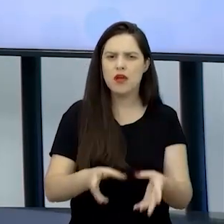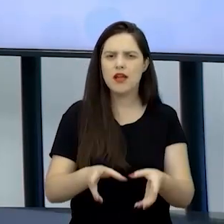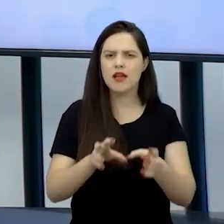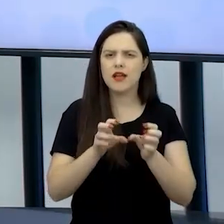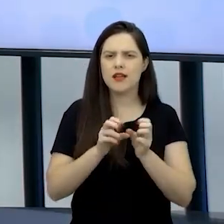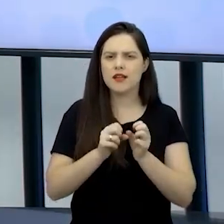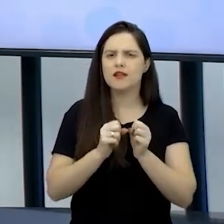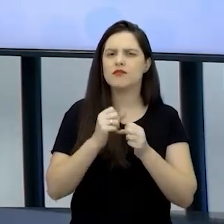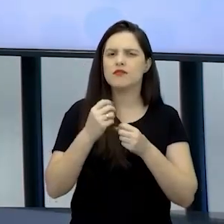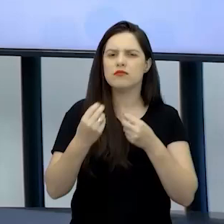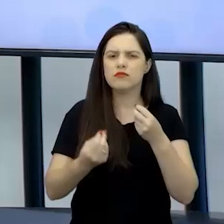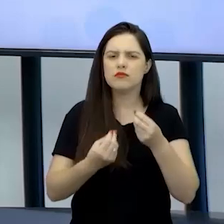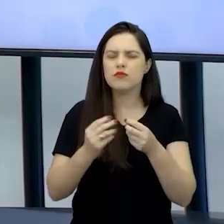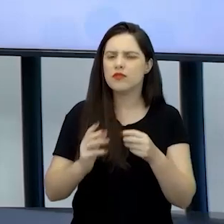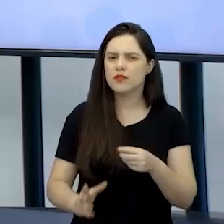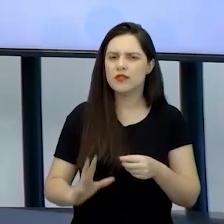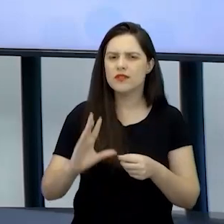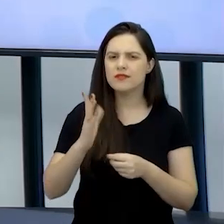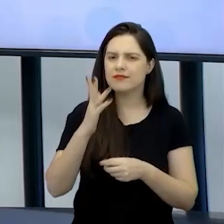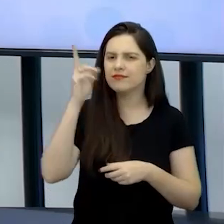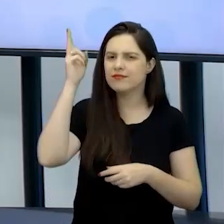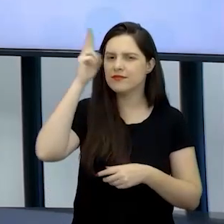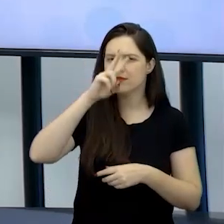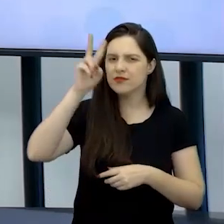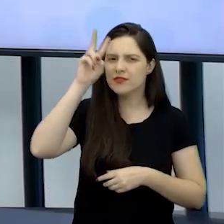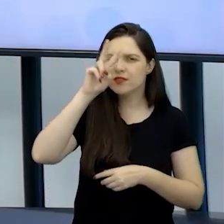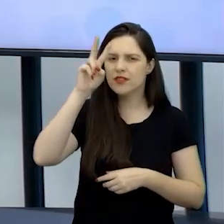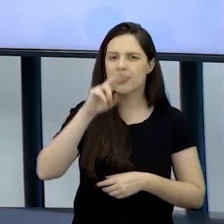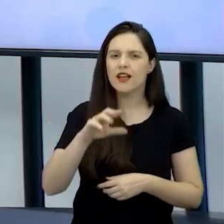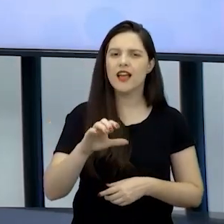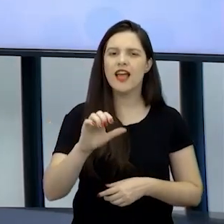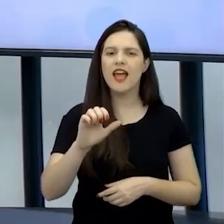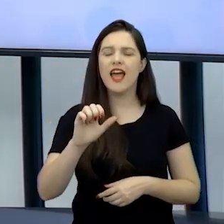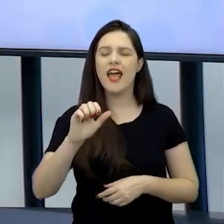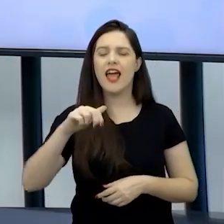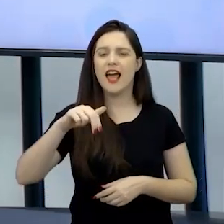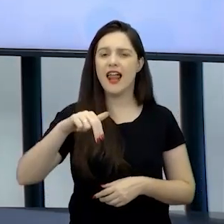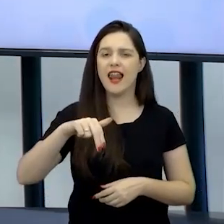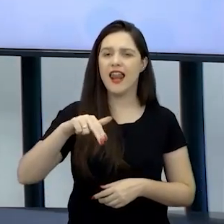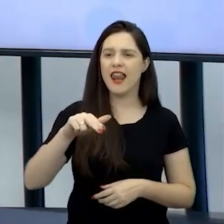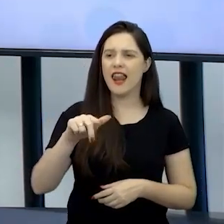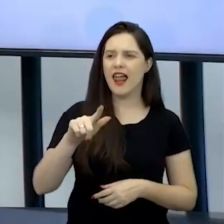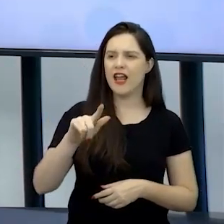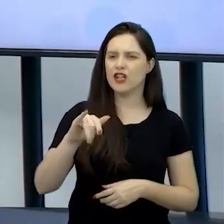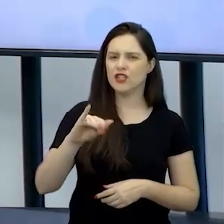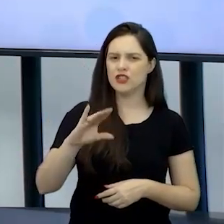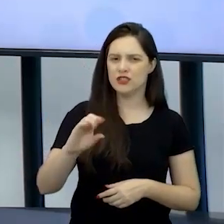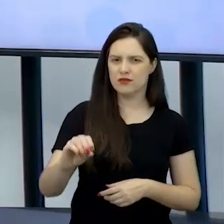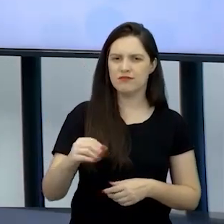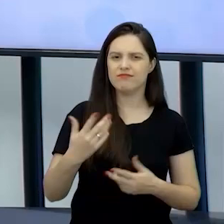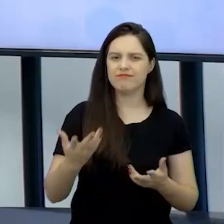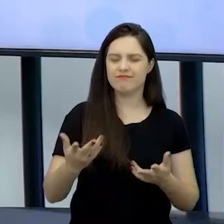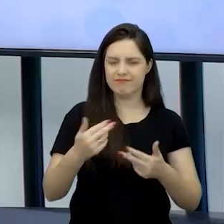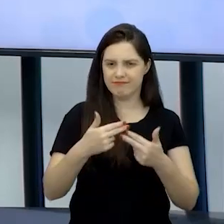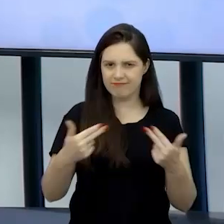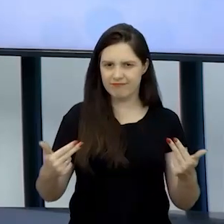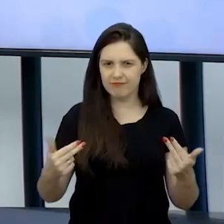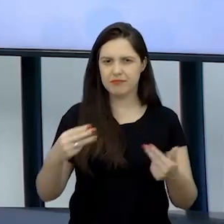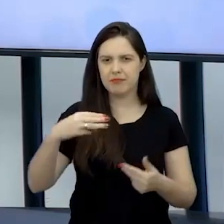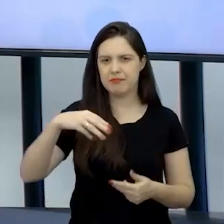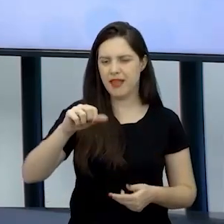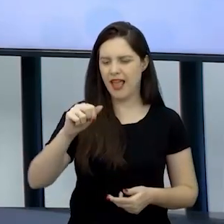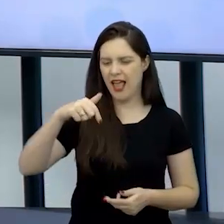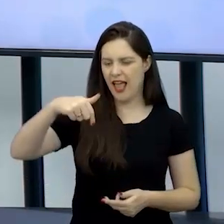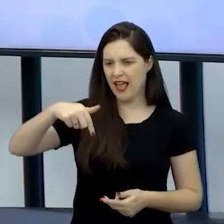do início, né, um pouco da história do eletromagnetismo, porque nossa função é falar do eletromagnetismo. Mas a gente